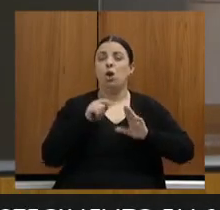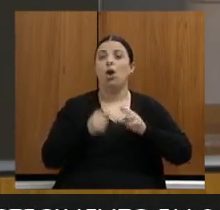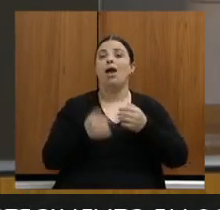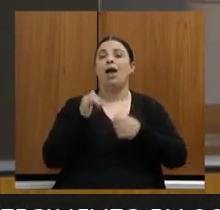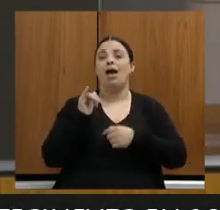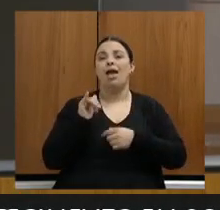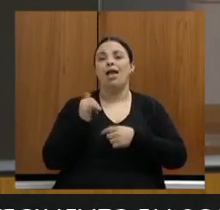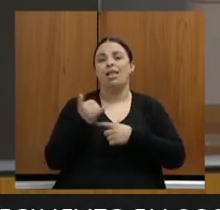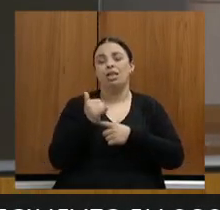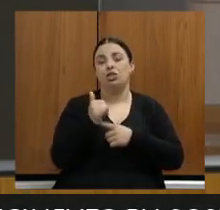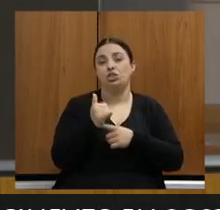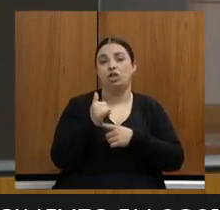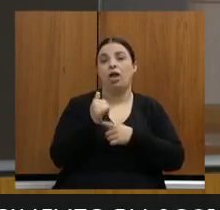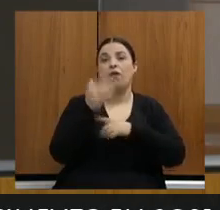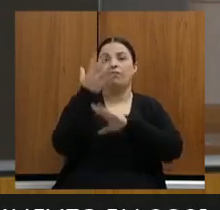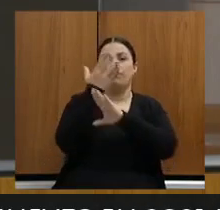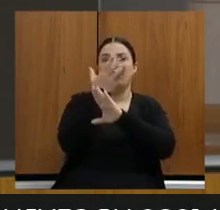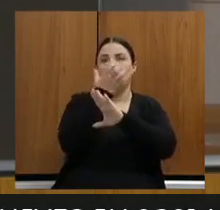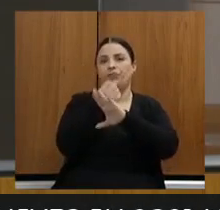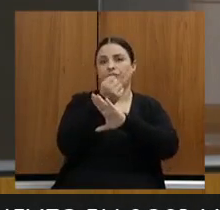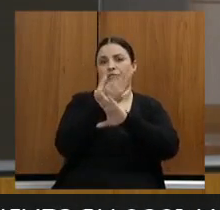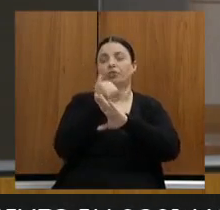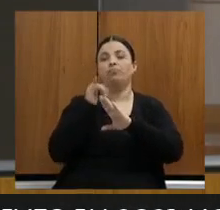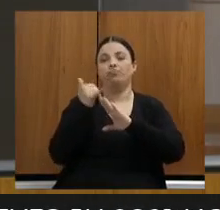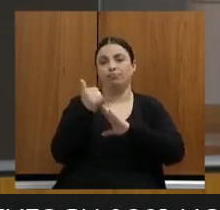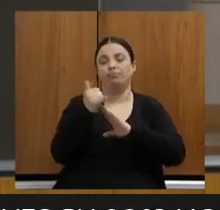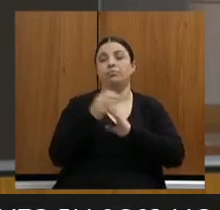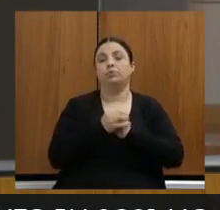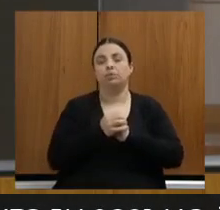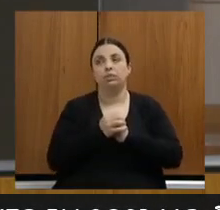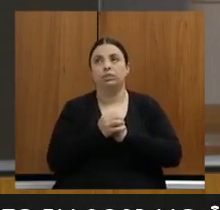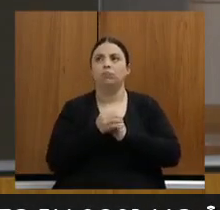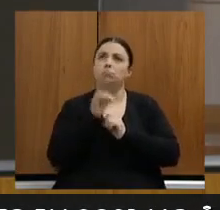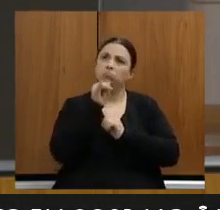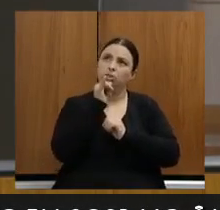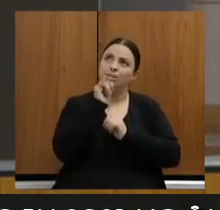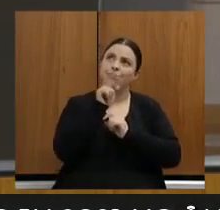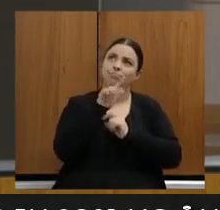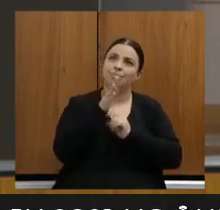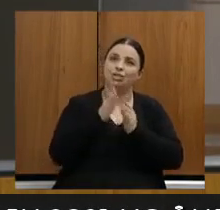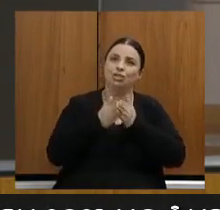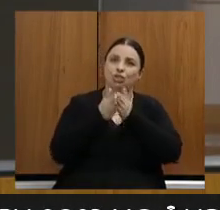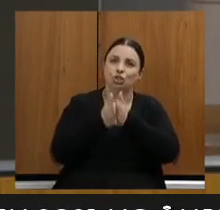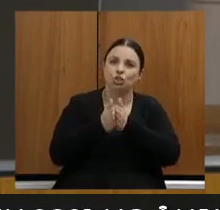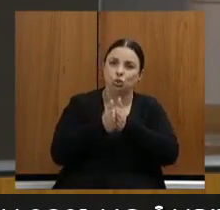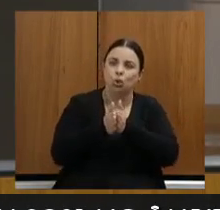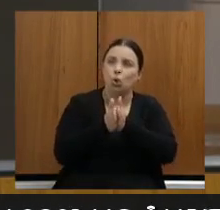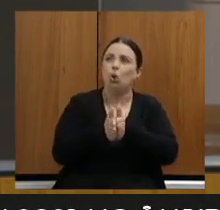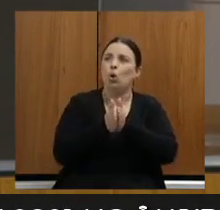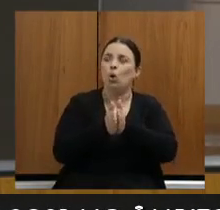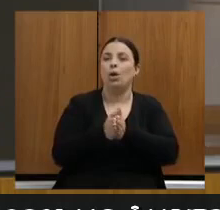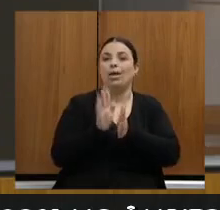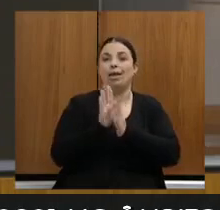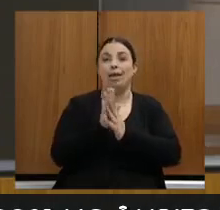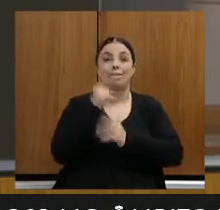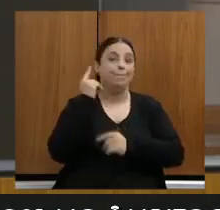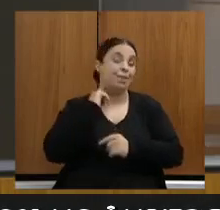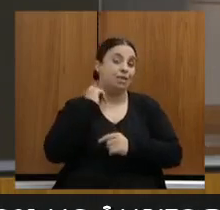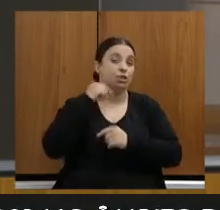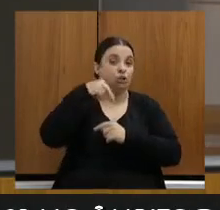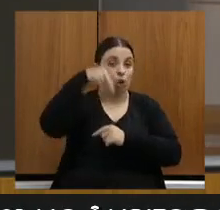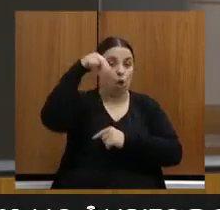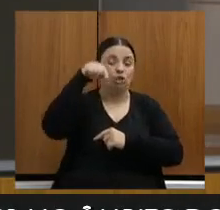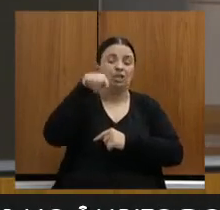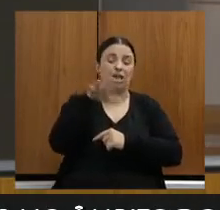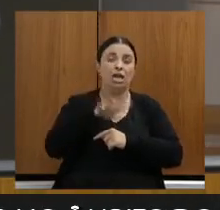energia fotovoltaica especialmente essas regiões como o Jequitinhonha o norte de Minas são regiões que como eu disse